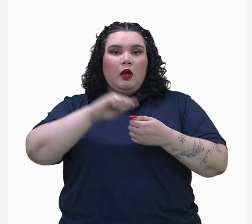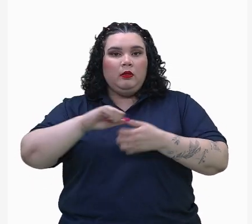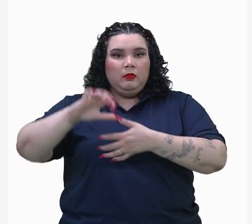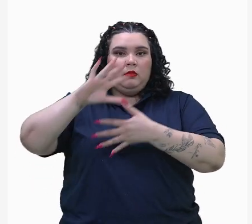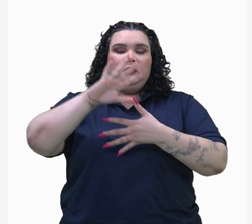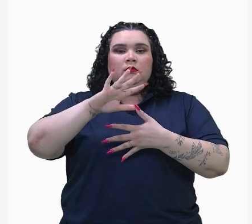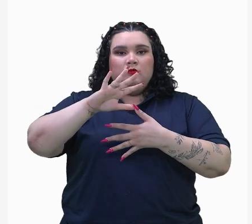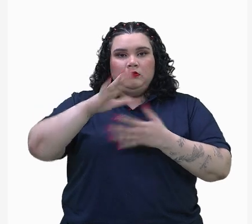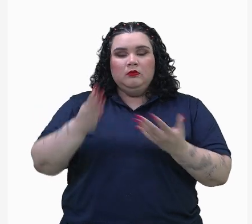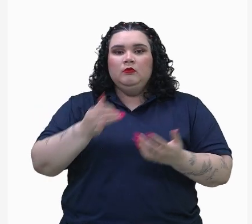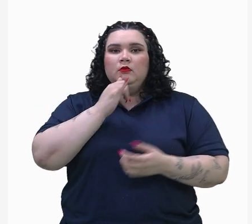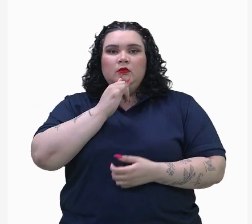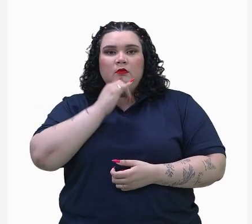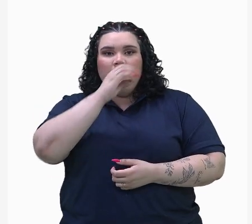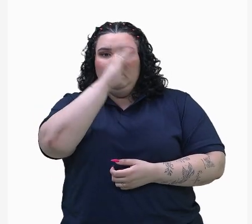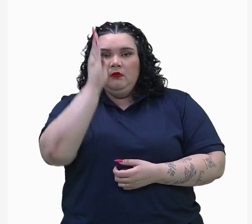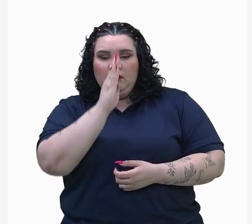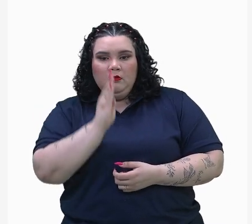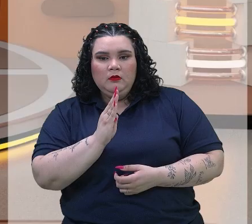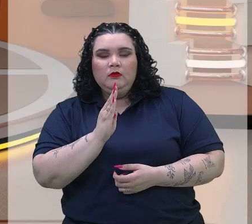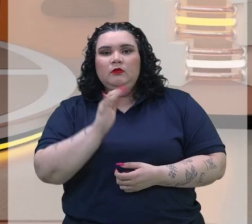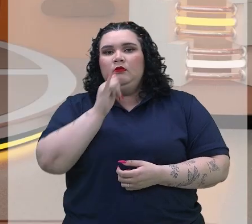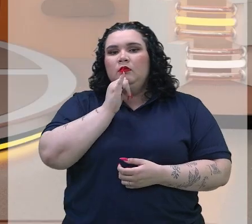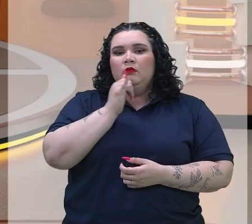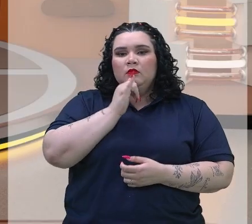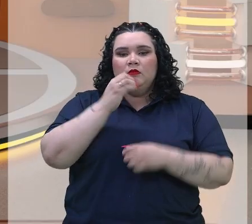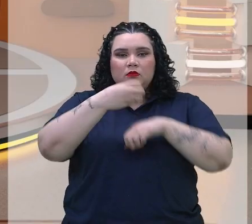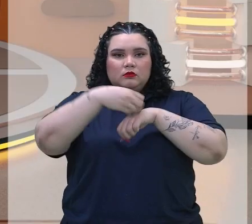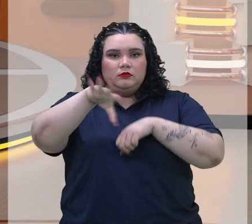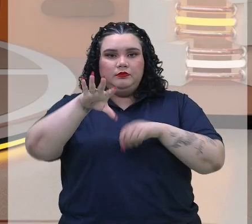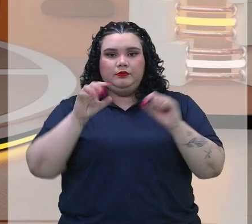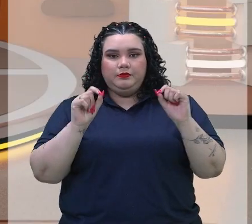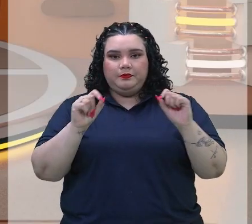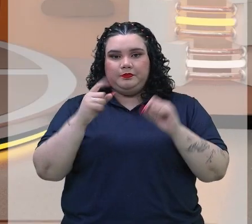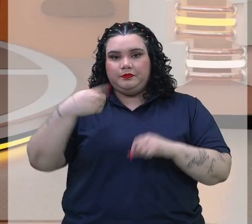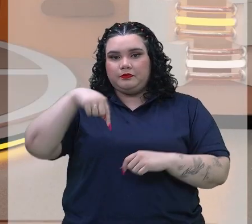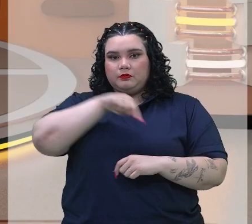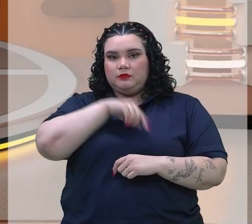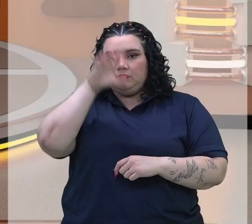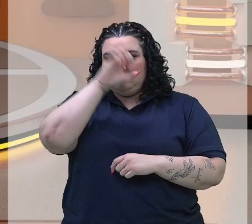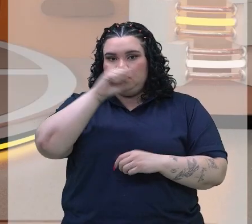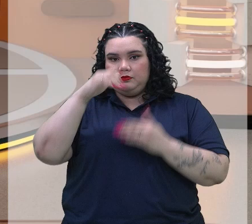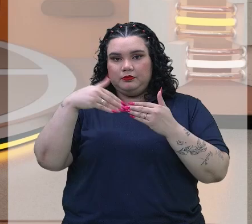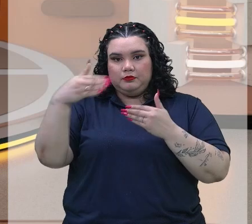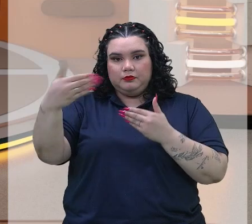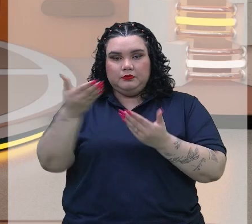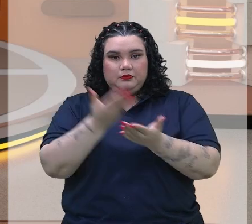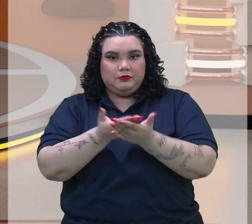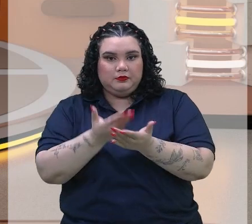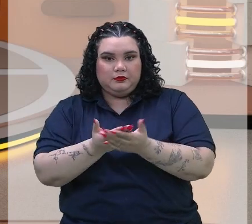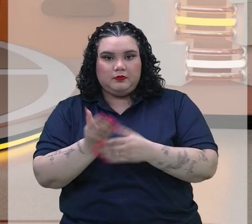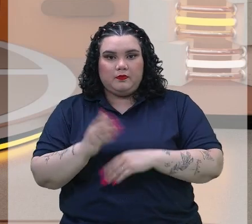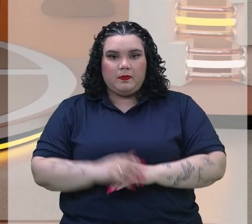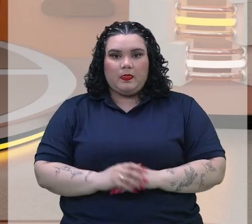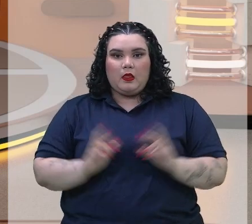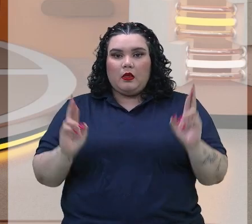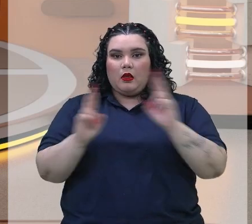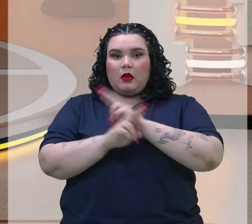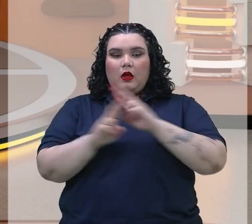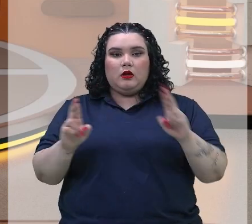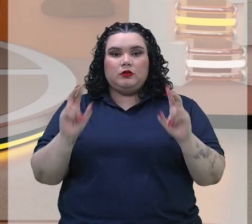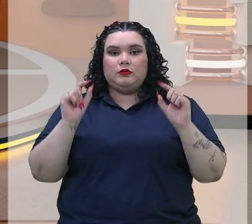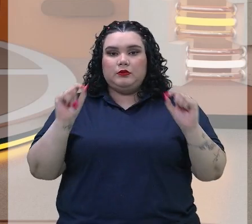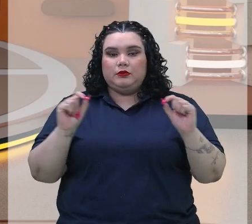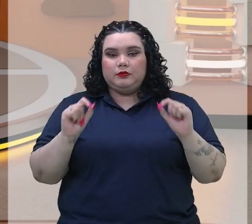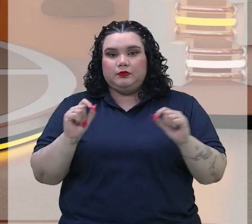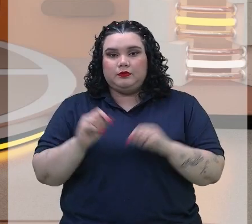no Brasil. Vou dar um spoiler para vocês do que a gente vai aprender nas próximas aulas. A relação entre